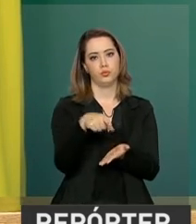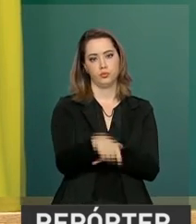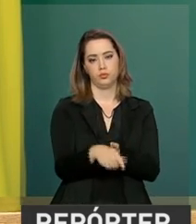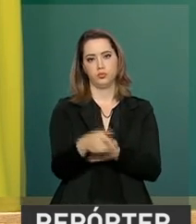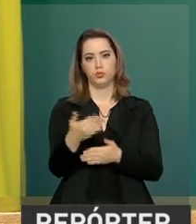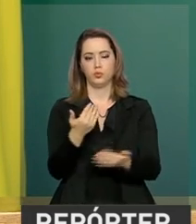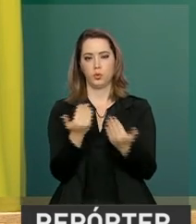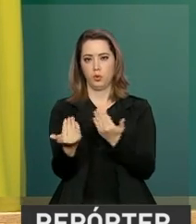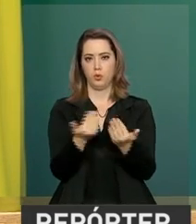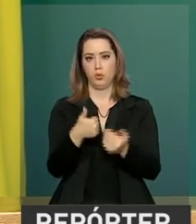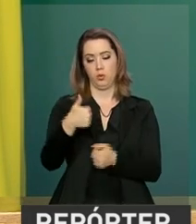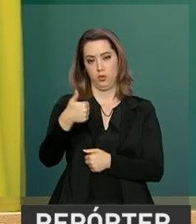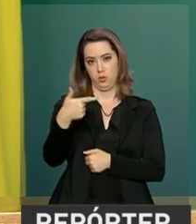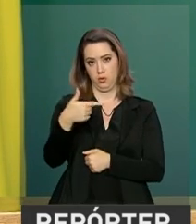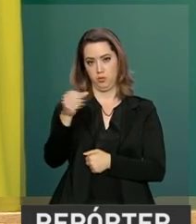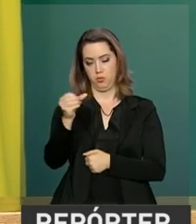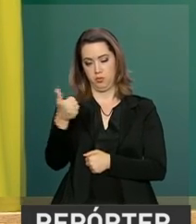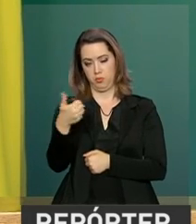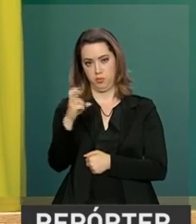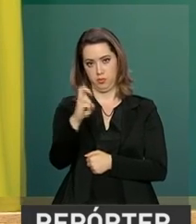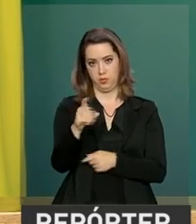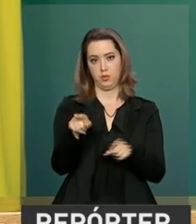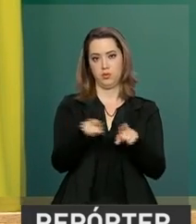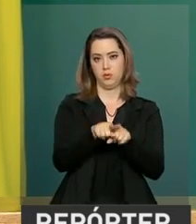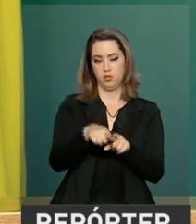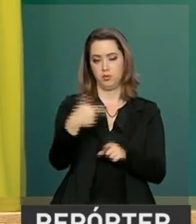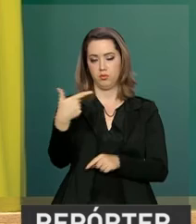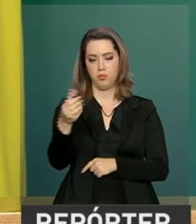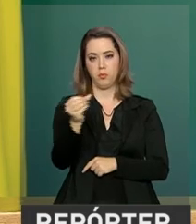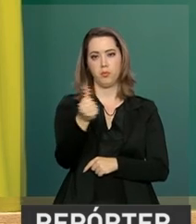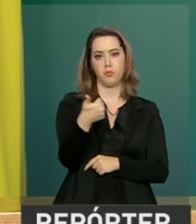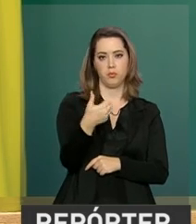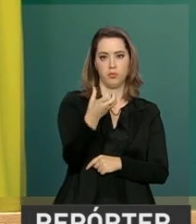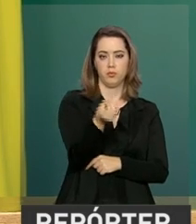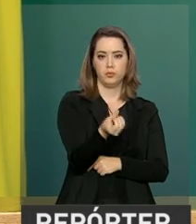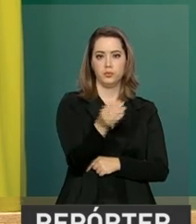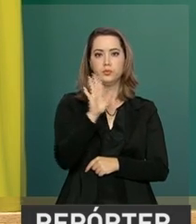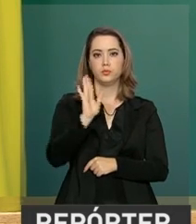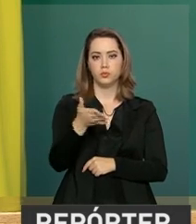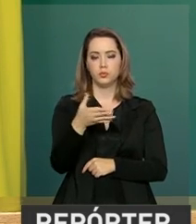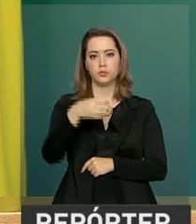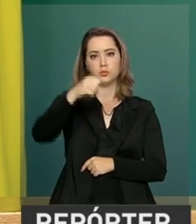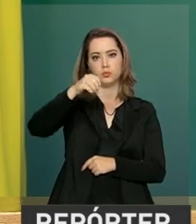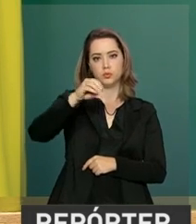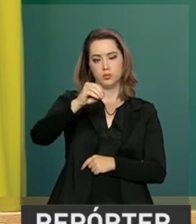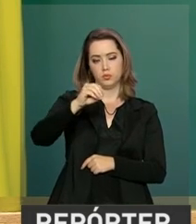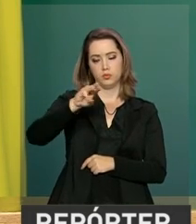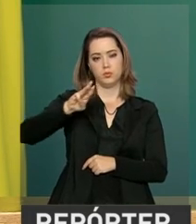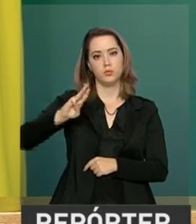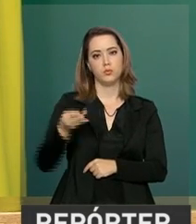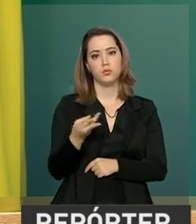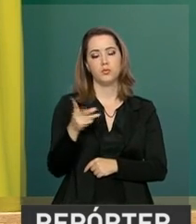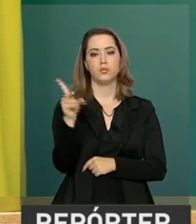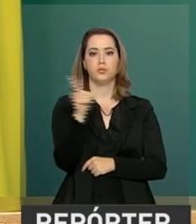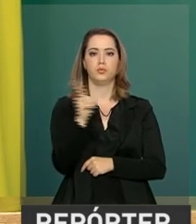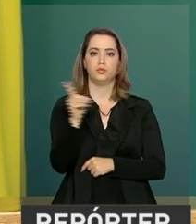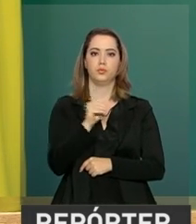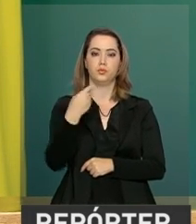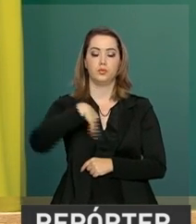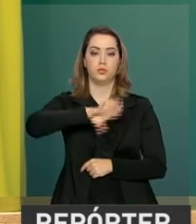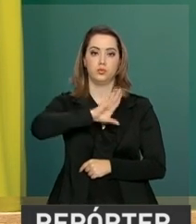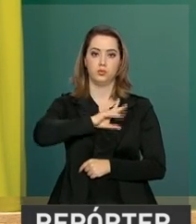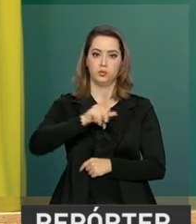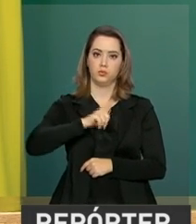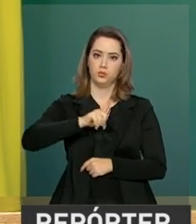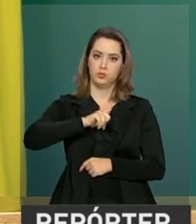entre 2015 e 2016. Como no ano passado fizemos cerca de 900 milhões de dólares, nós então